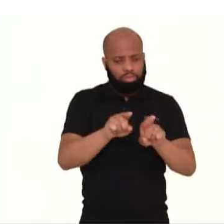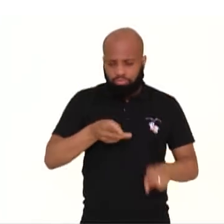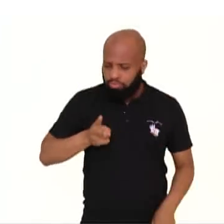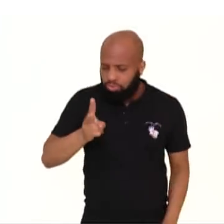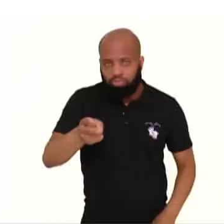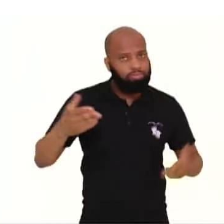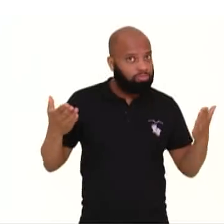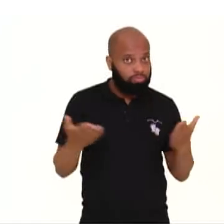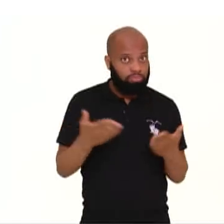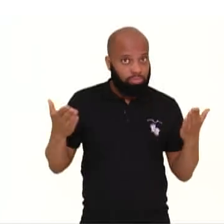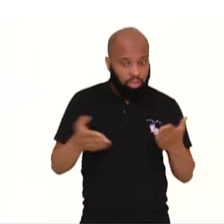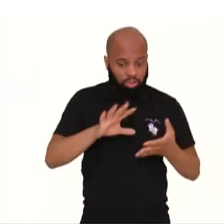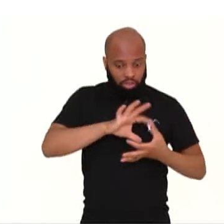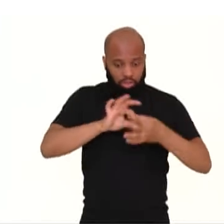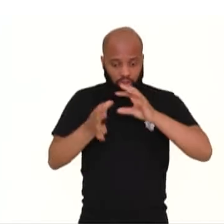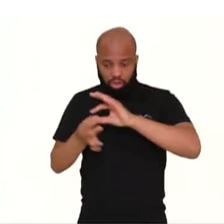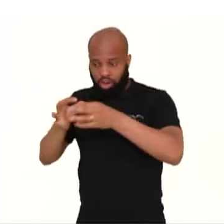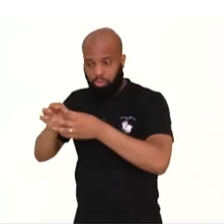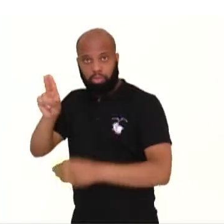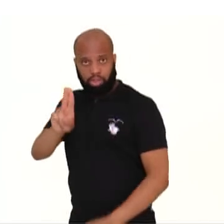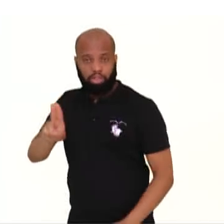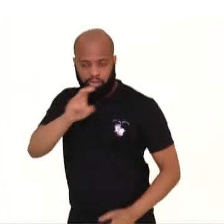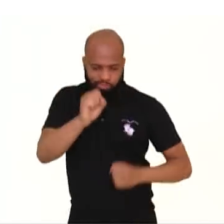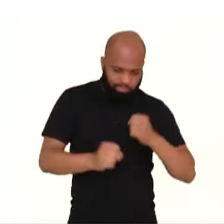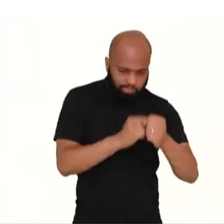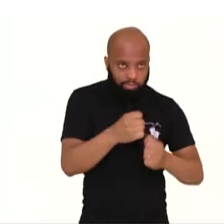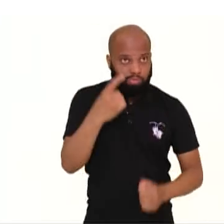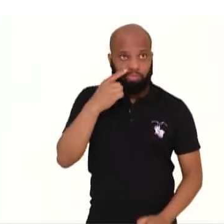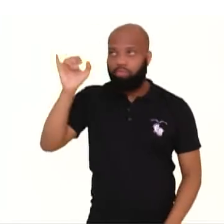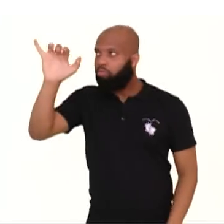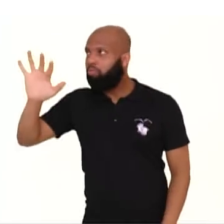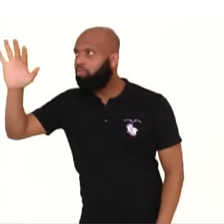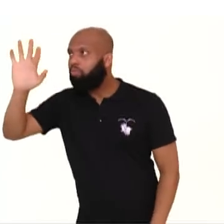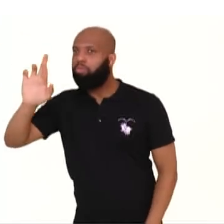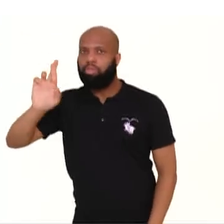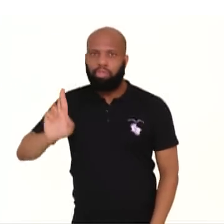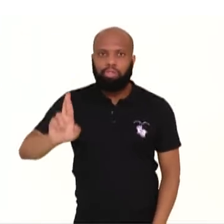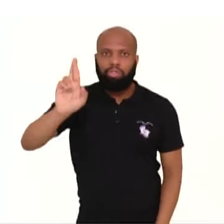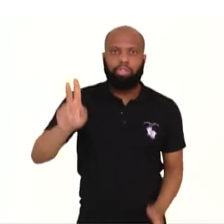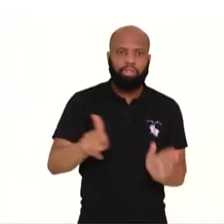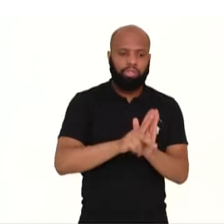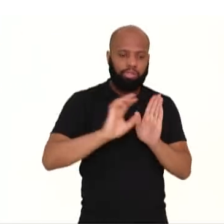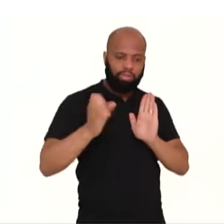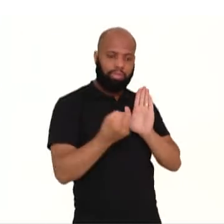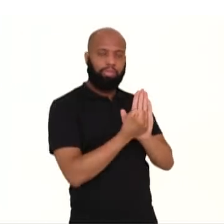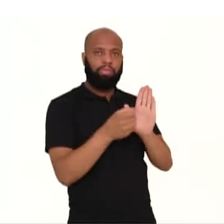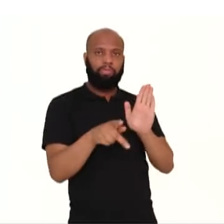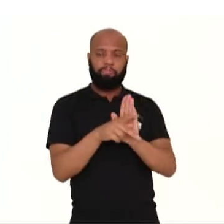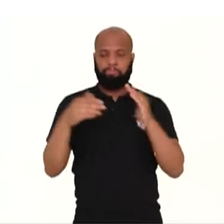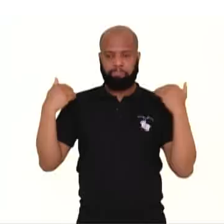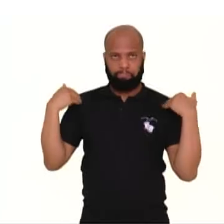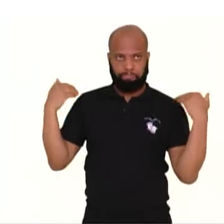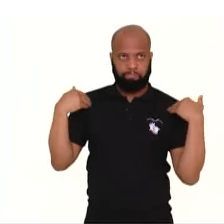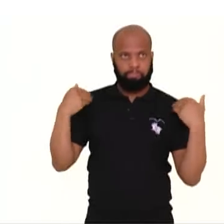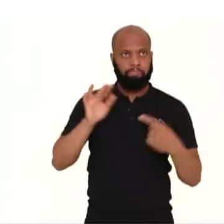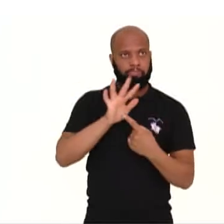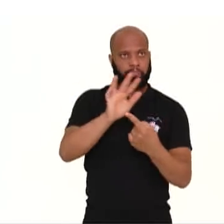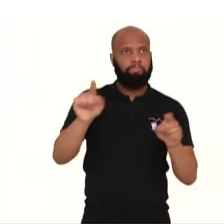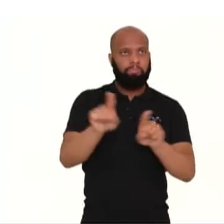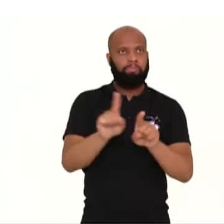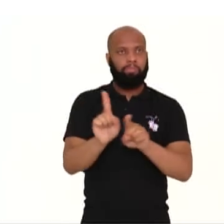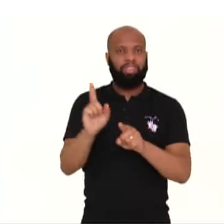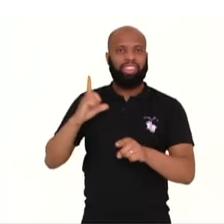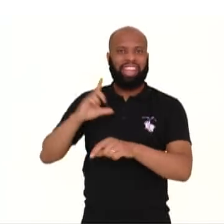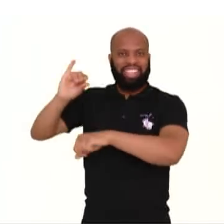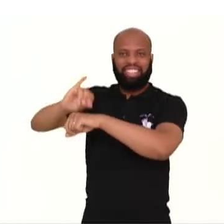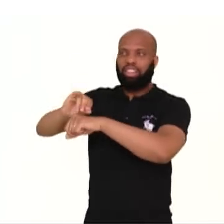tem ali à direita, naquela imagem, uma representação de um símbolo da educação física. Aparece ali no centro